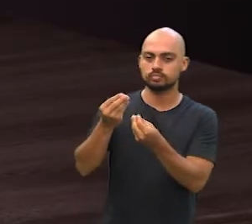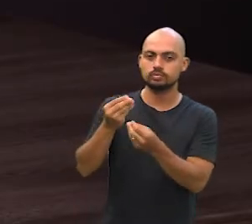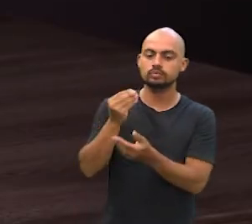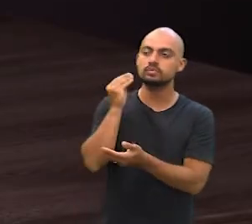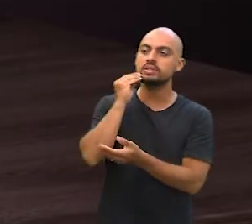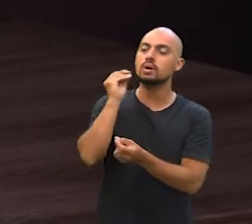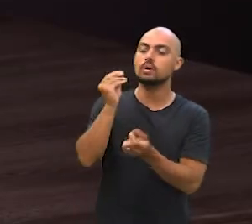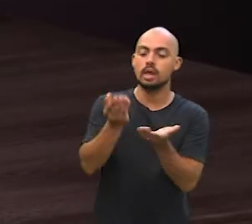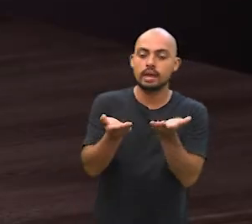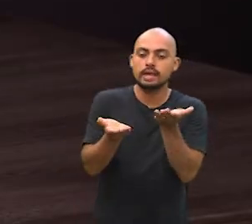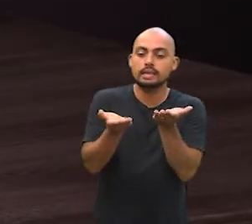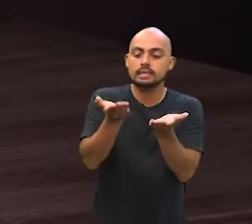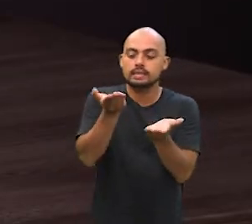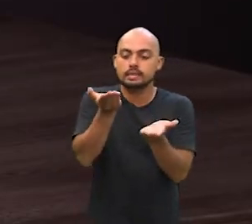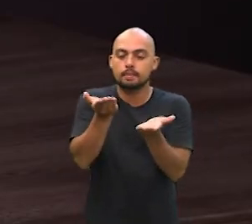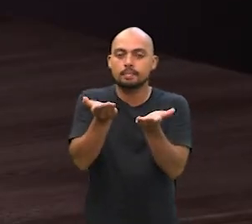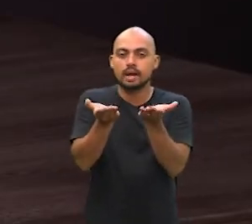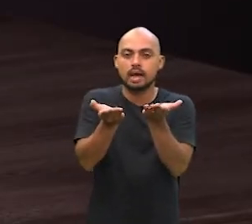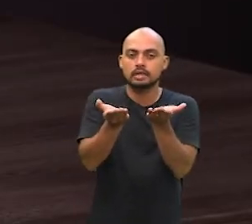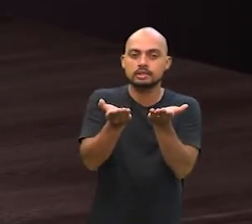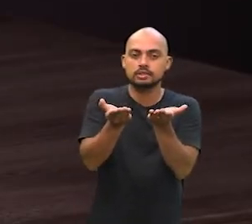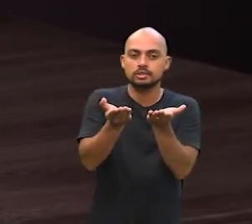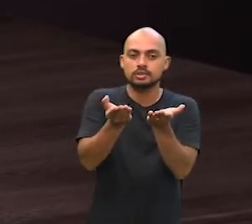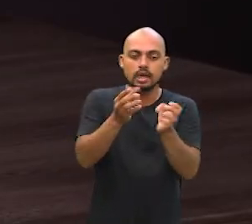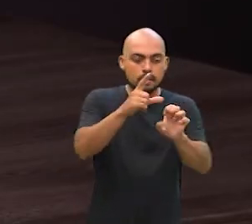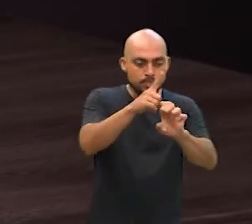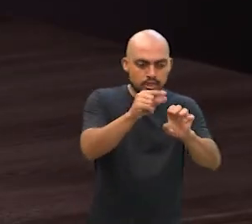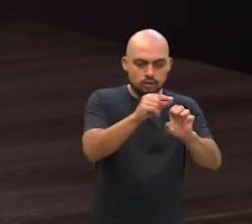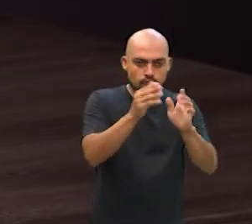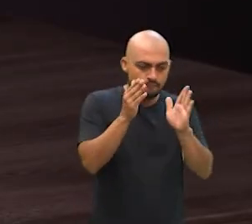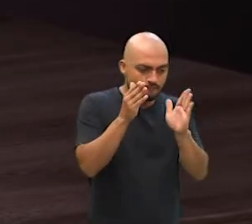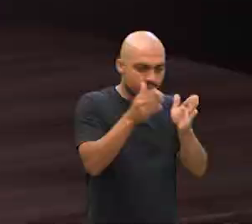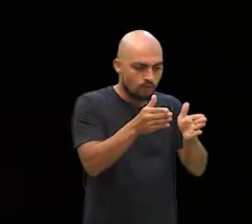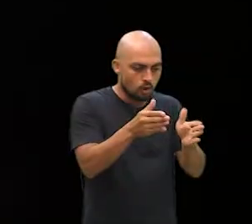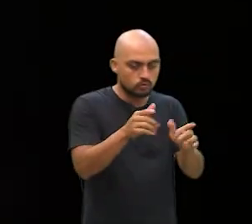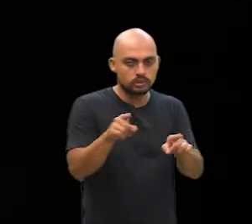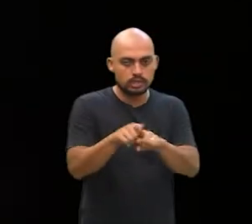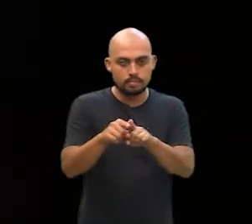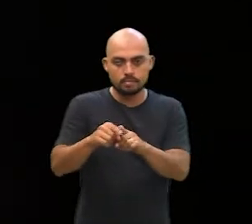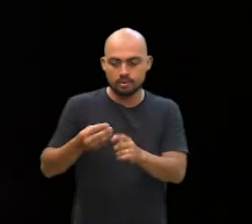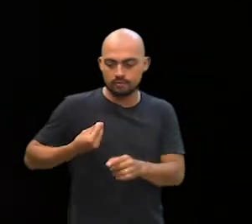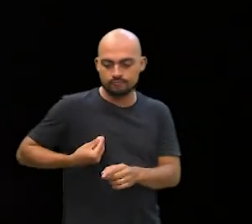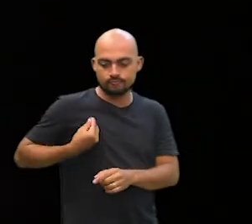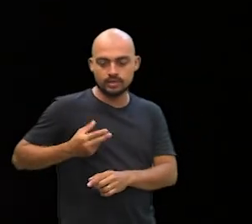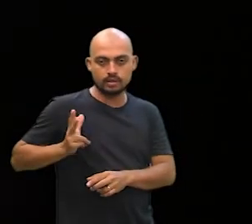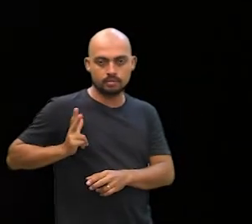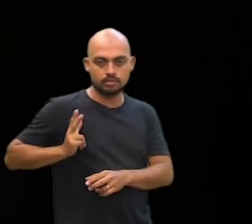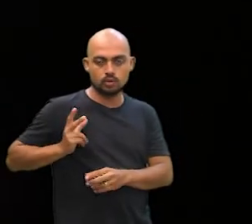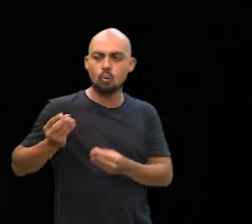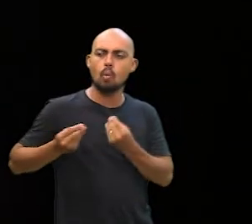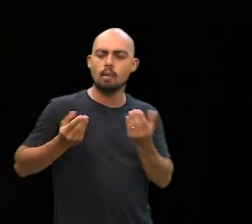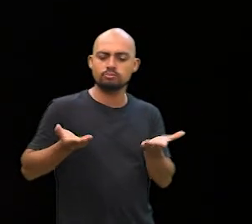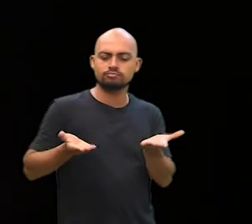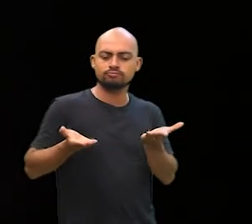tentar equilibrar essa dedicação ao empreendimento e à vida particular?